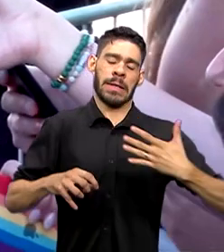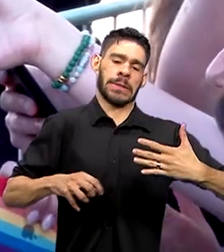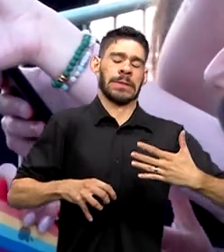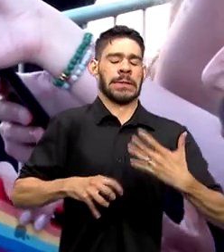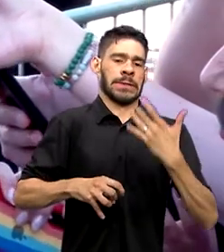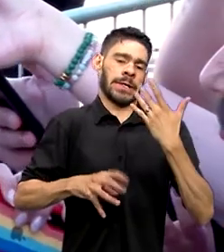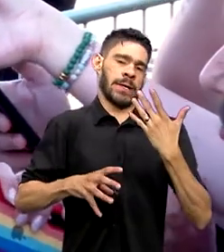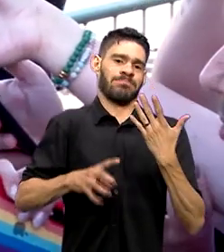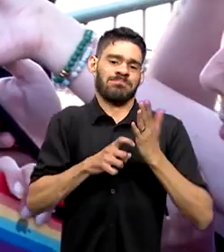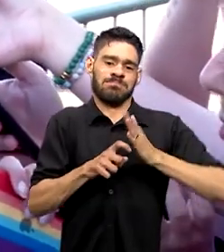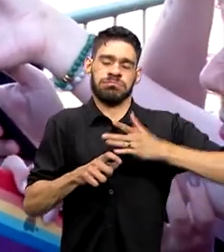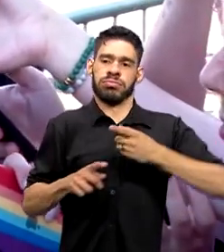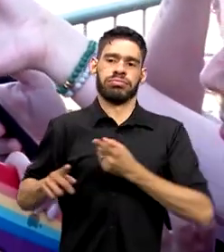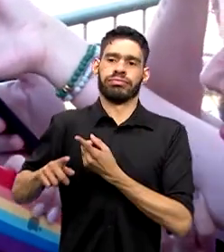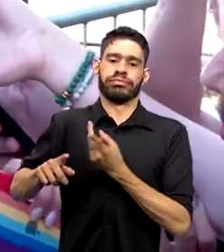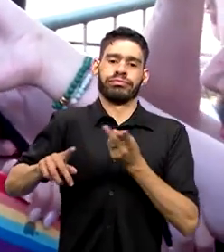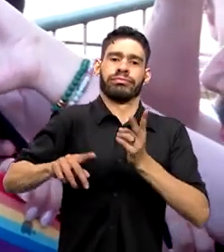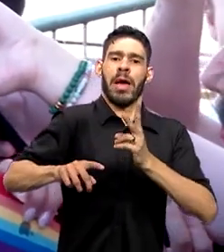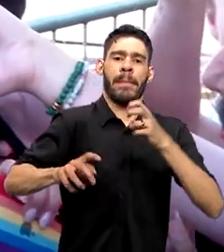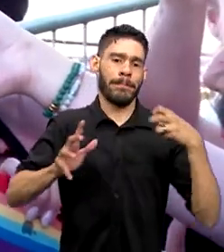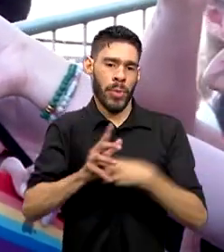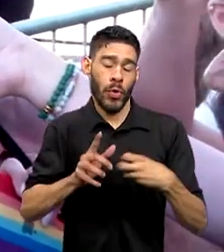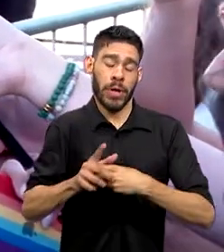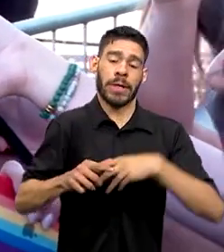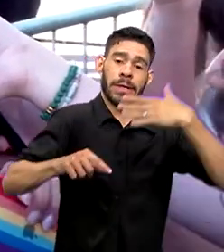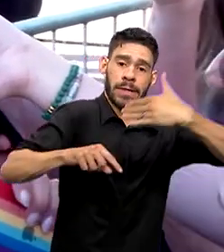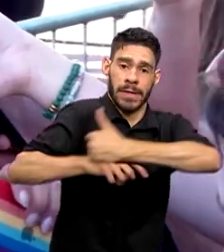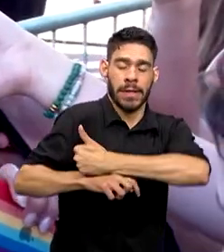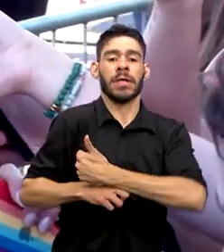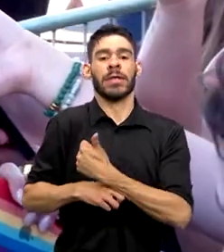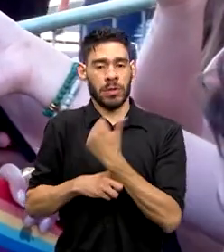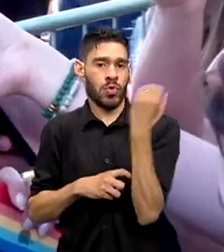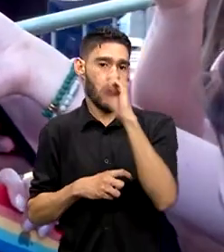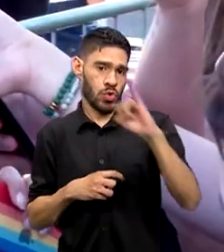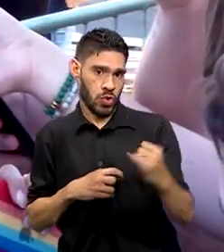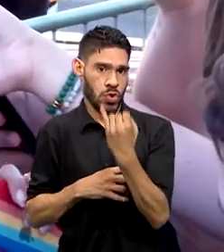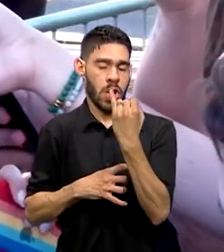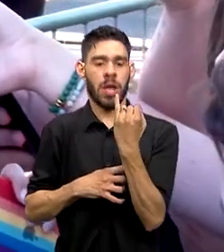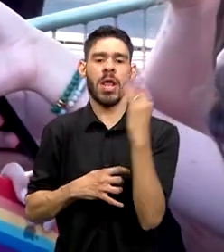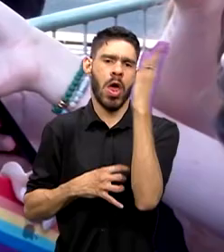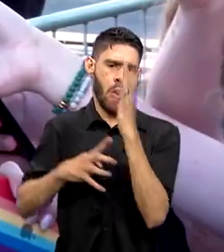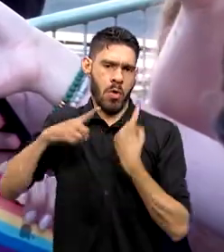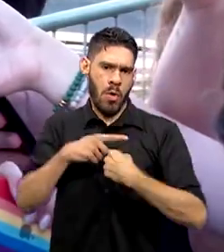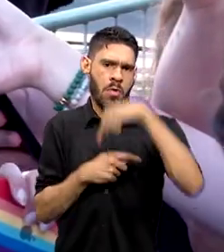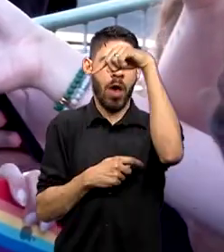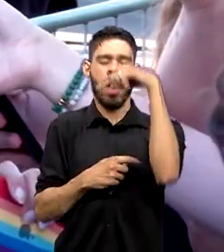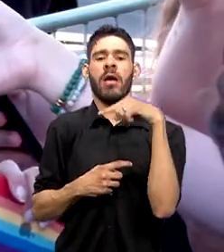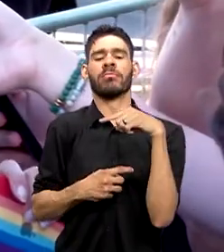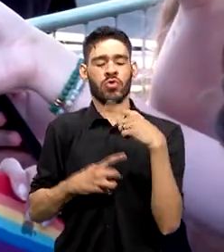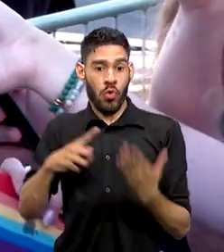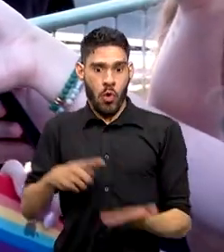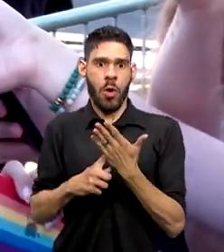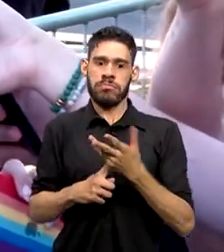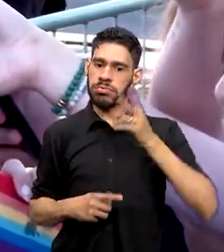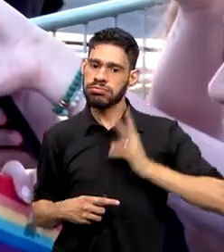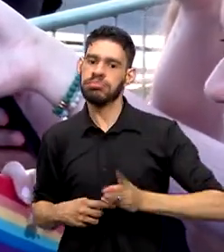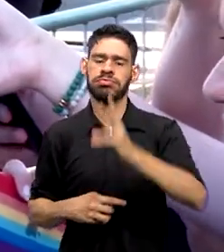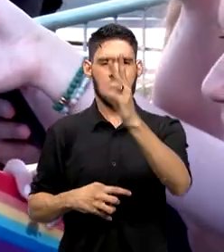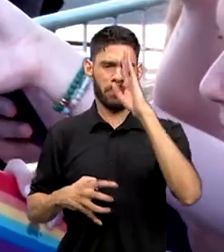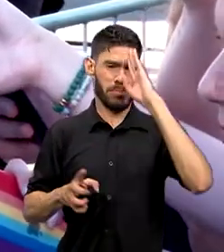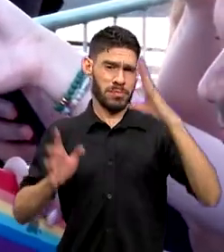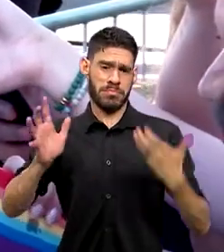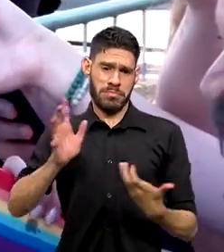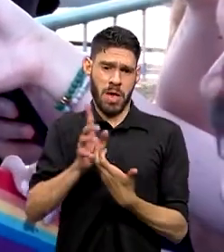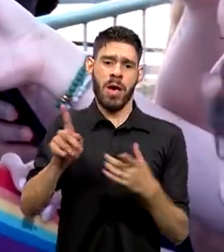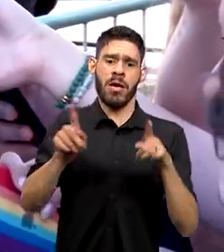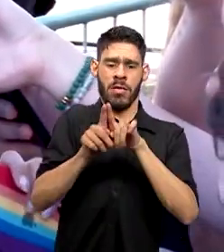janeiro e reposicionar o Brasil no mundo, que esse compromisso continue. Isso consolida, sobretudo na Câmara dos Deputados,